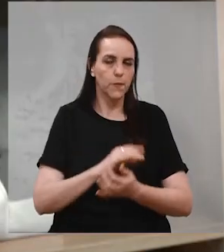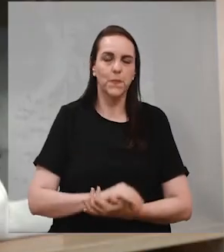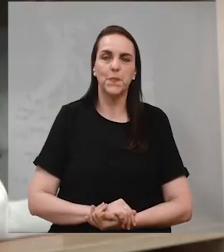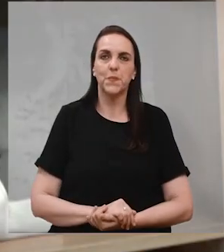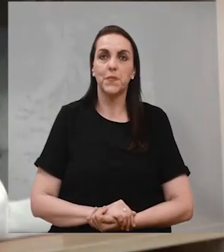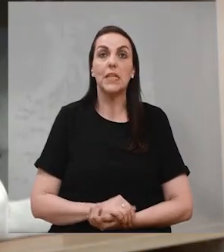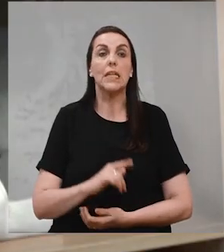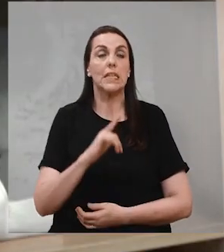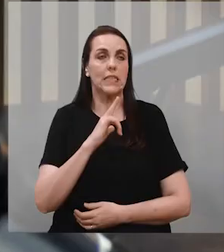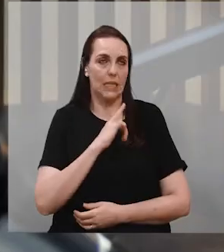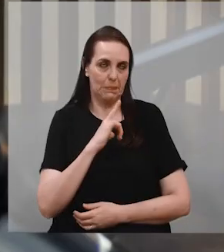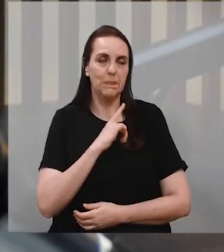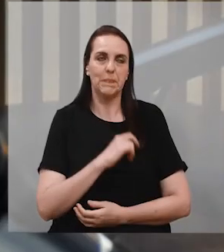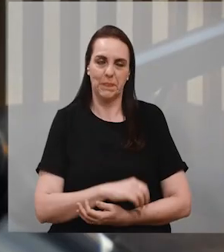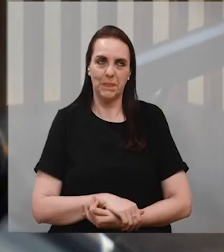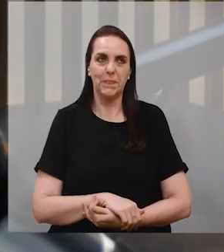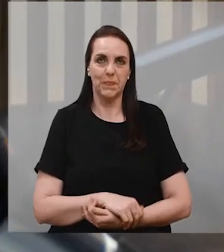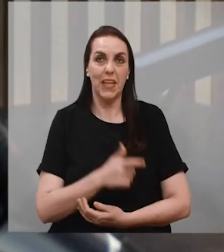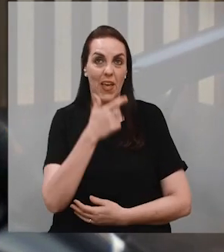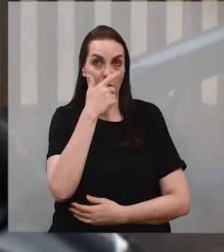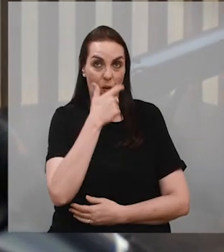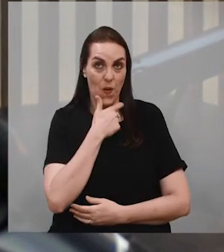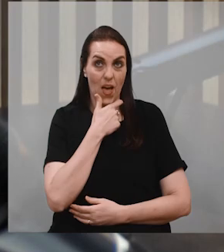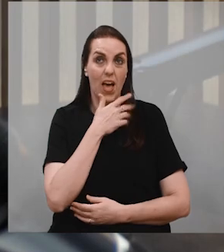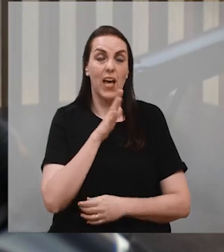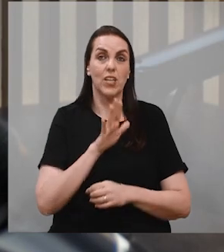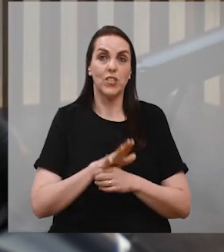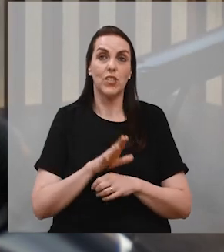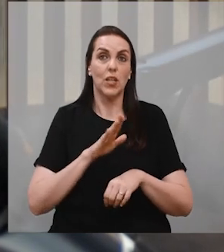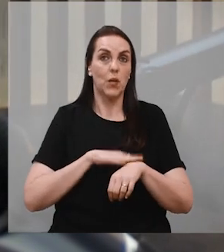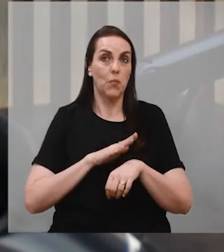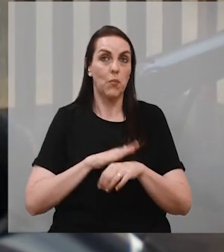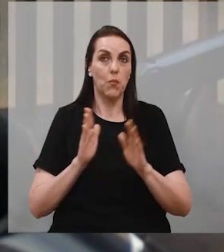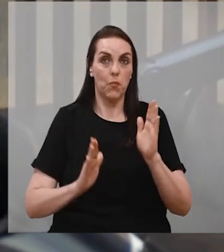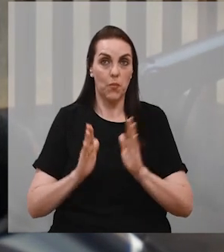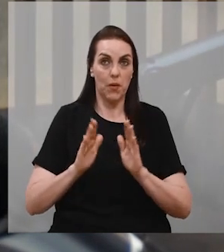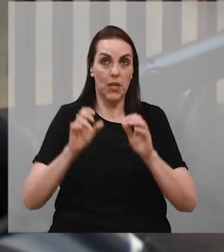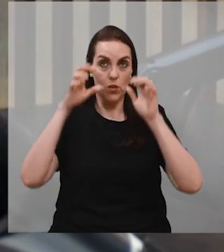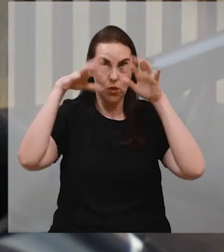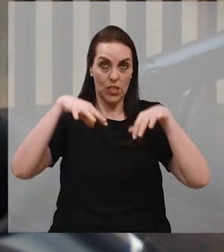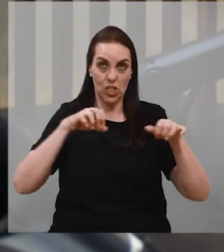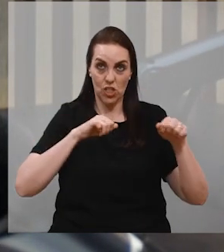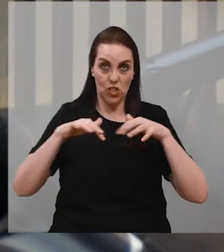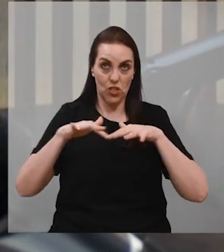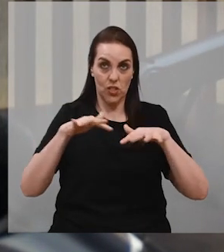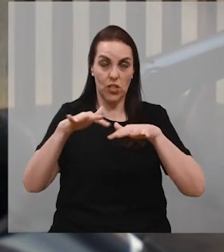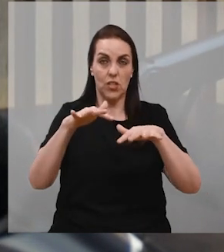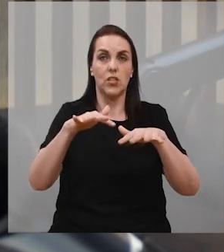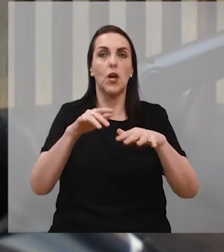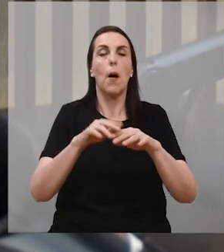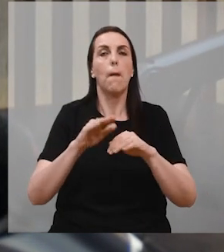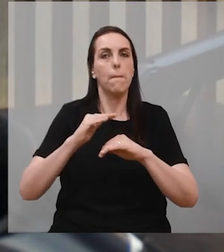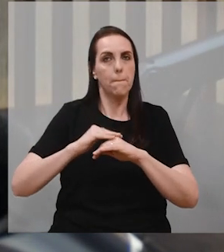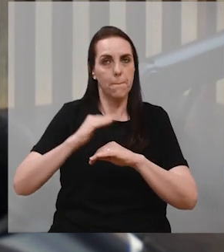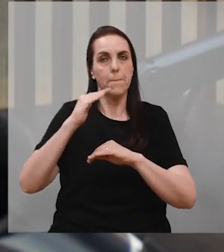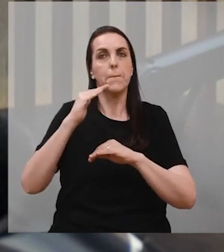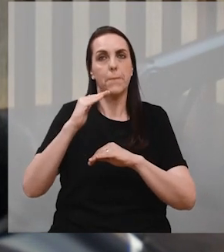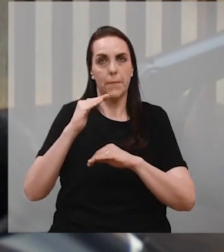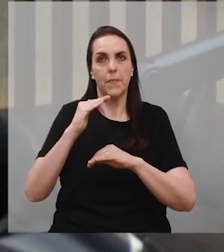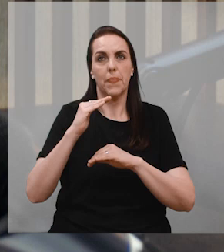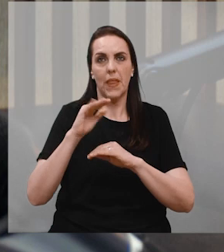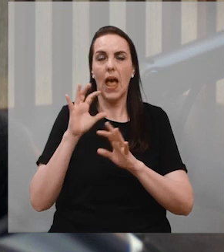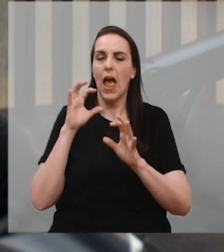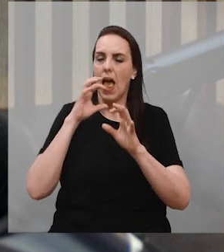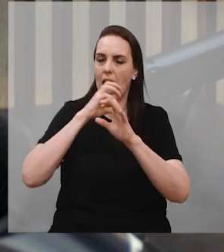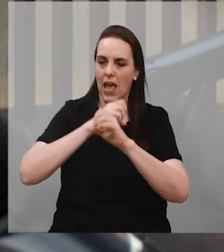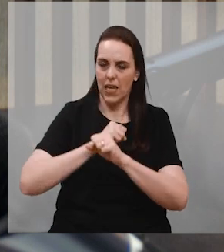mais atenção? Tem. Eu acho que pelo todo momento que a gente passou das enchentes, a matéria que a